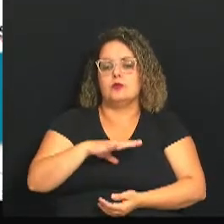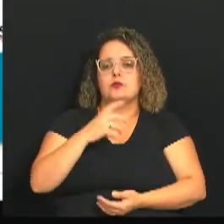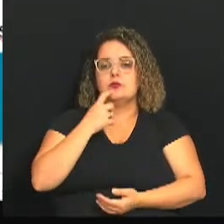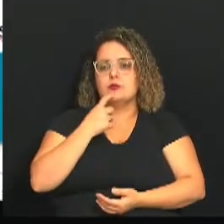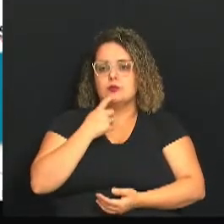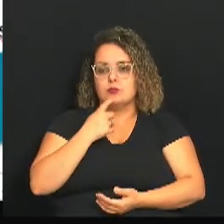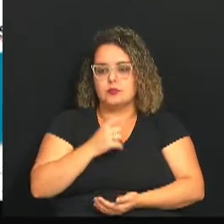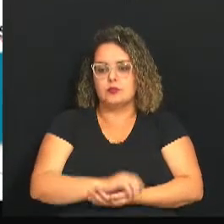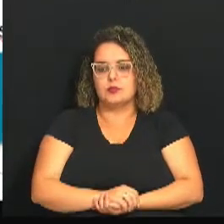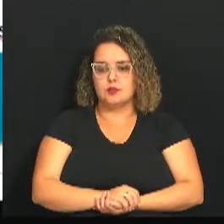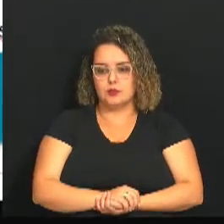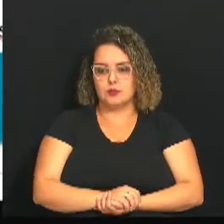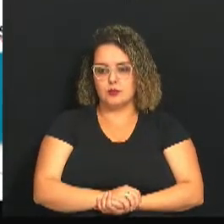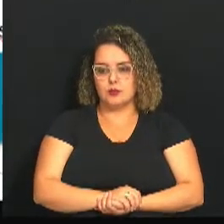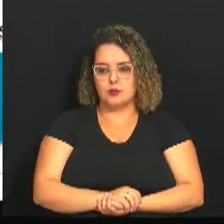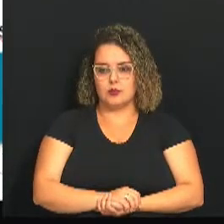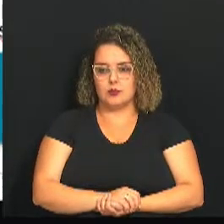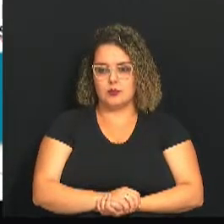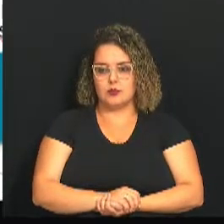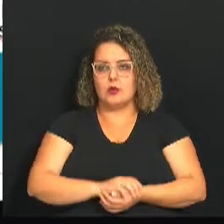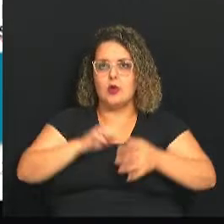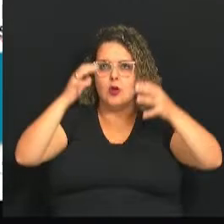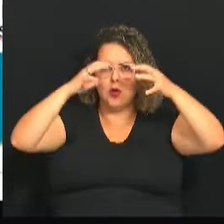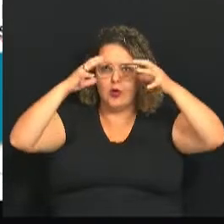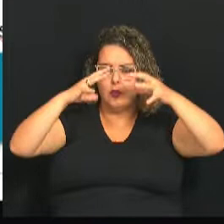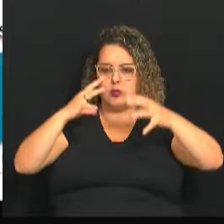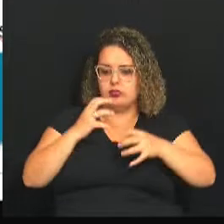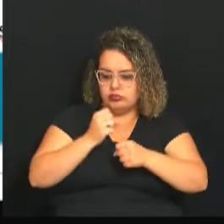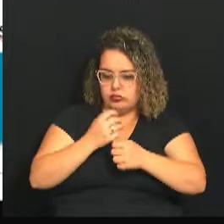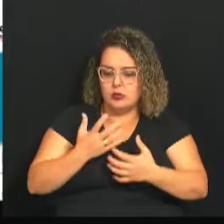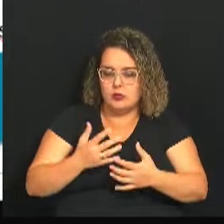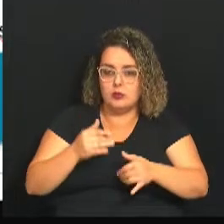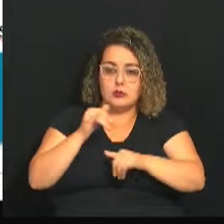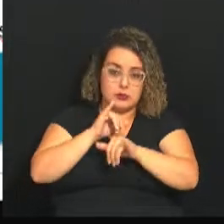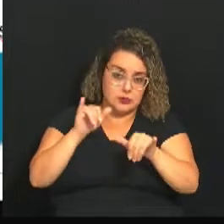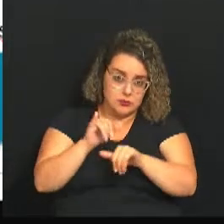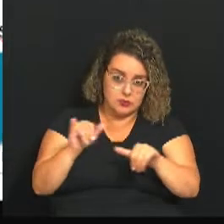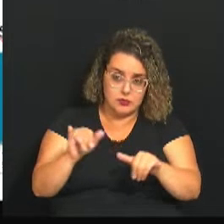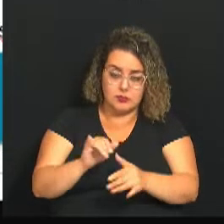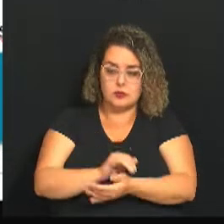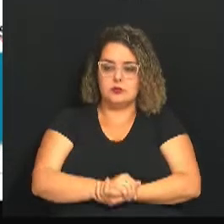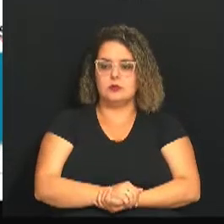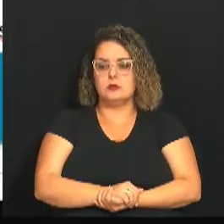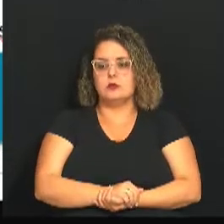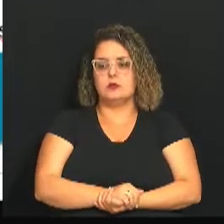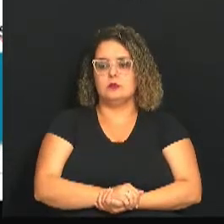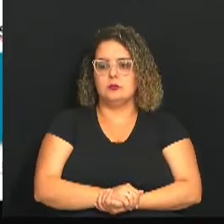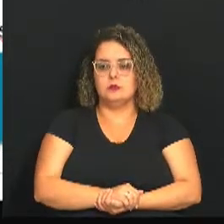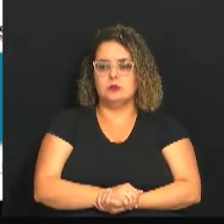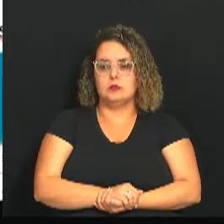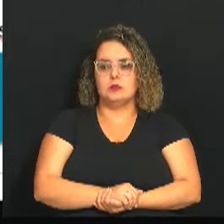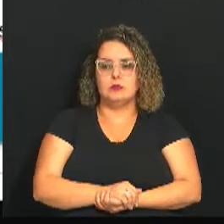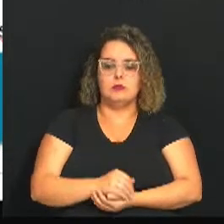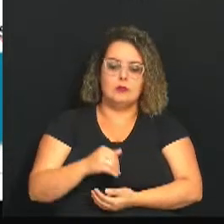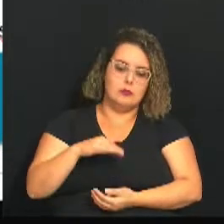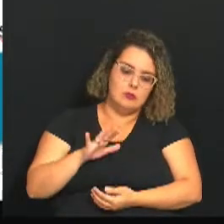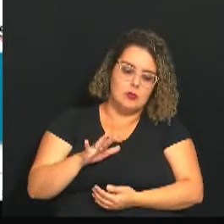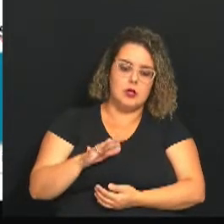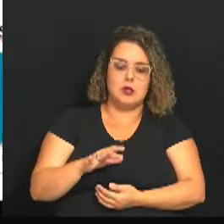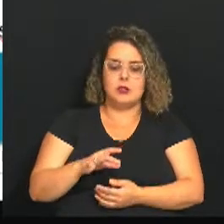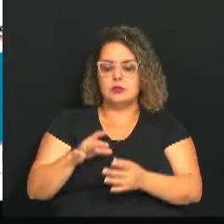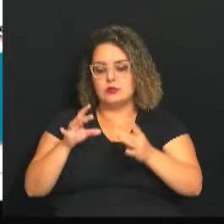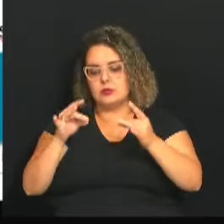gente tem previsão de tempo severo, né, fazer essa conversão, mas se trata mais de uma cortesia, né, depende um pouco da